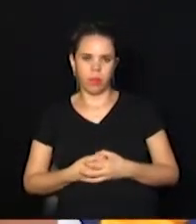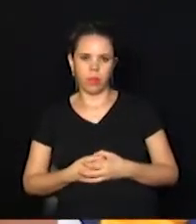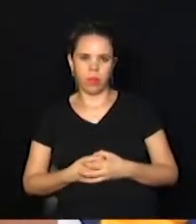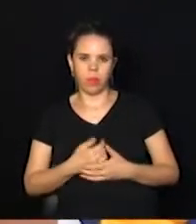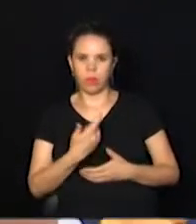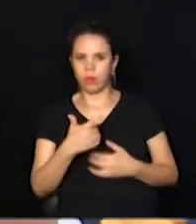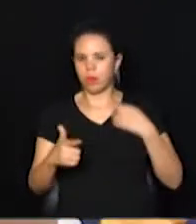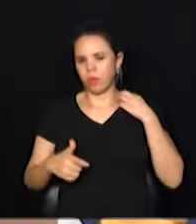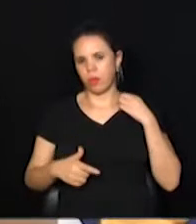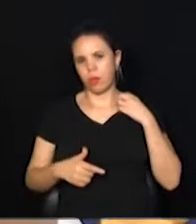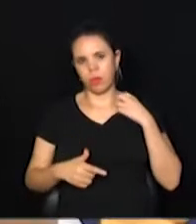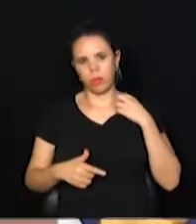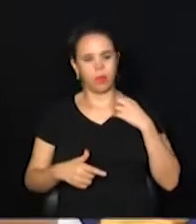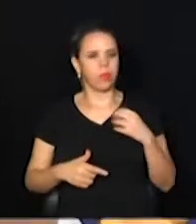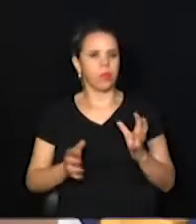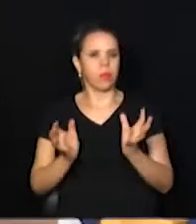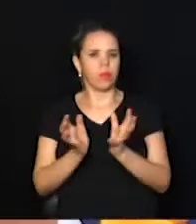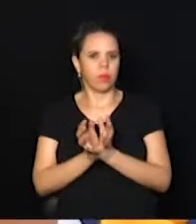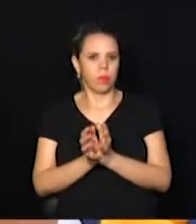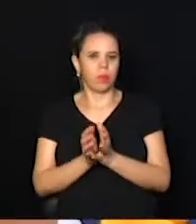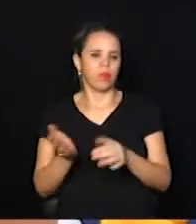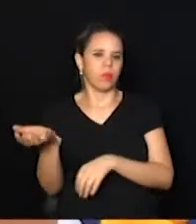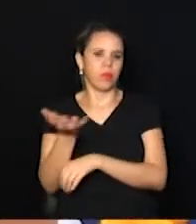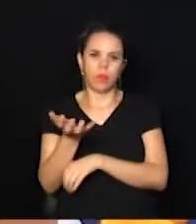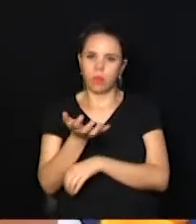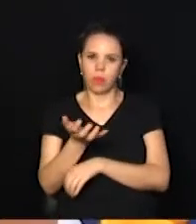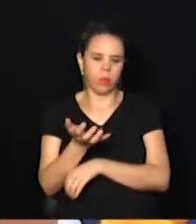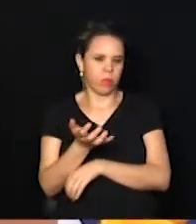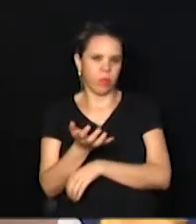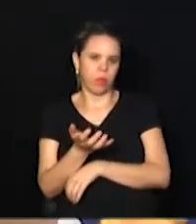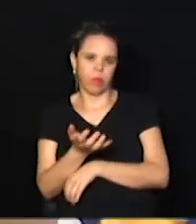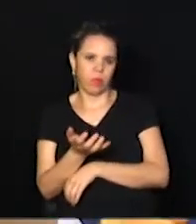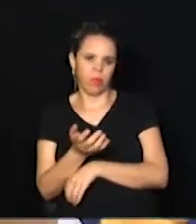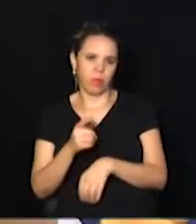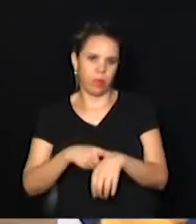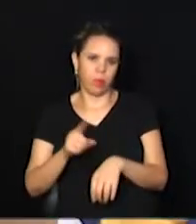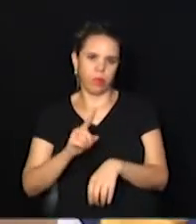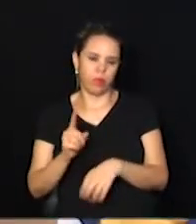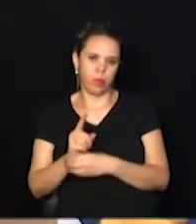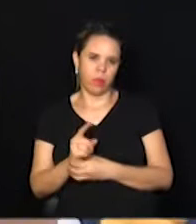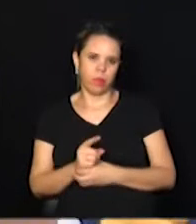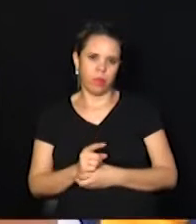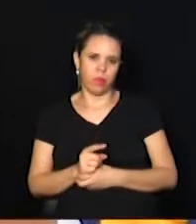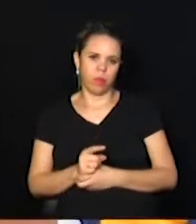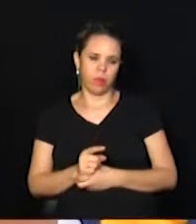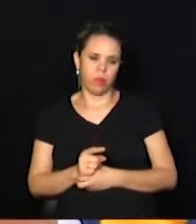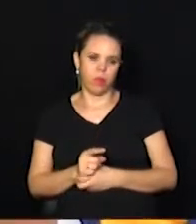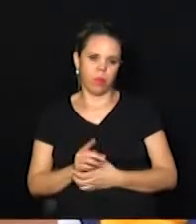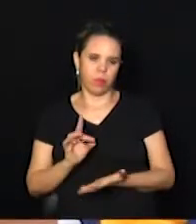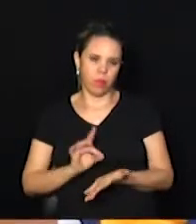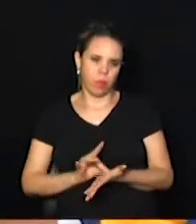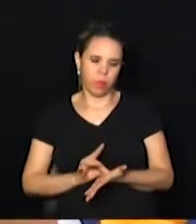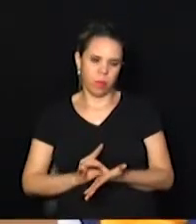têm políticas higienistas com população em situação de rua em nenhum momento. Isso, essa firmeza,